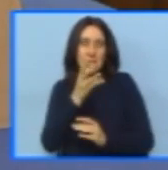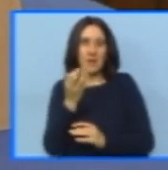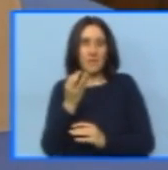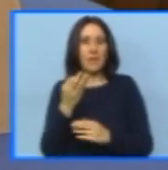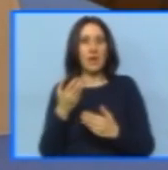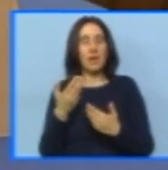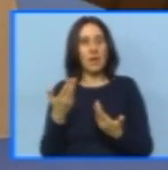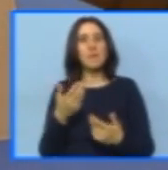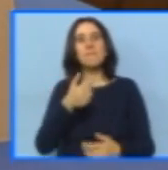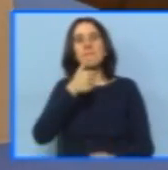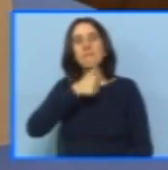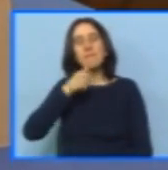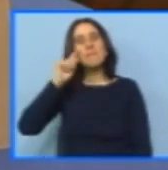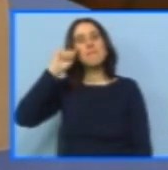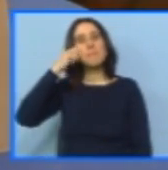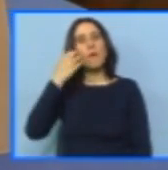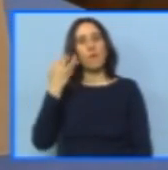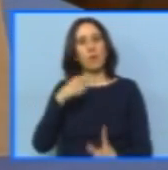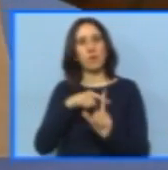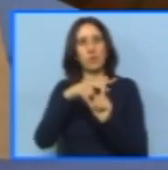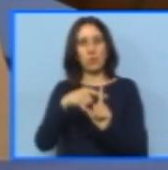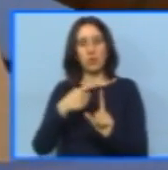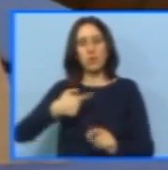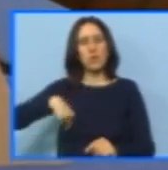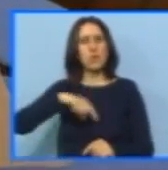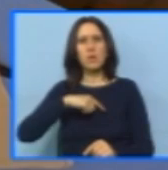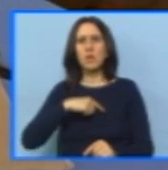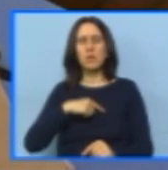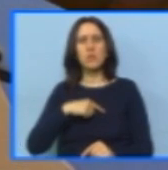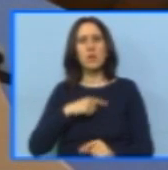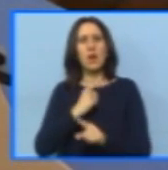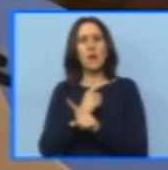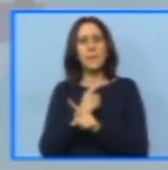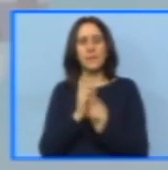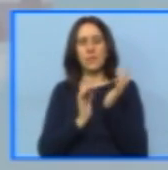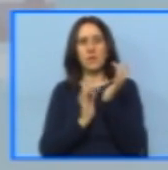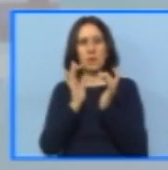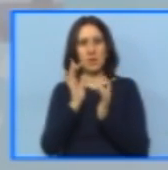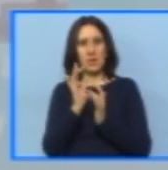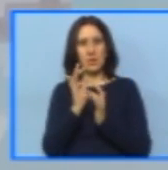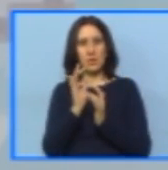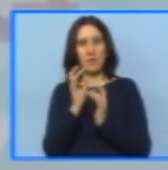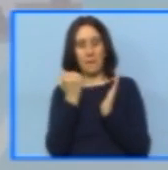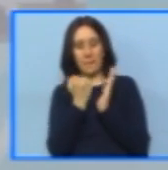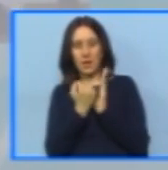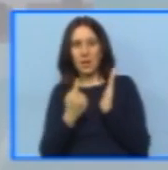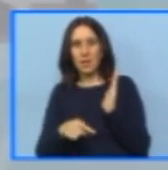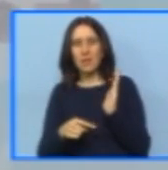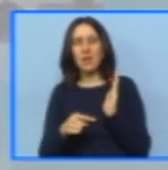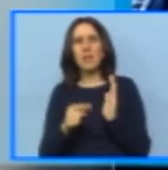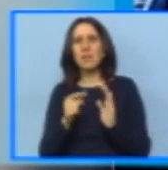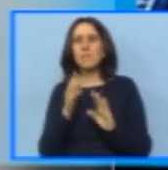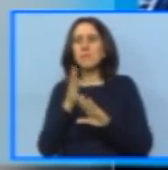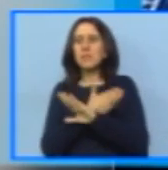da paixão e da morte na cruz. E nós não podemos separar um Cristo destas marcas. Um Cristo, digamos